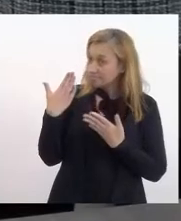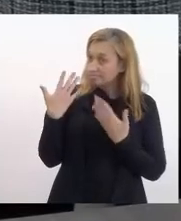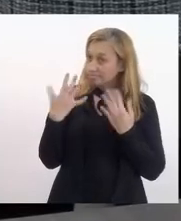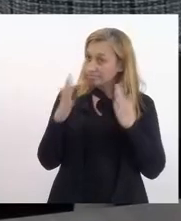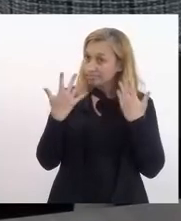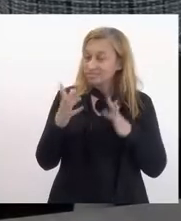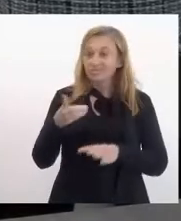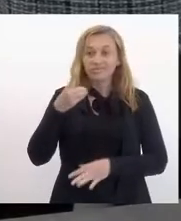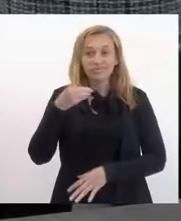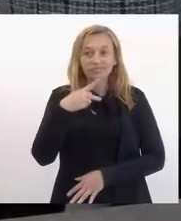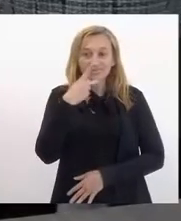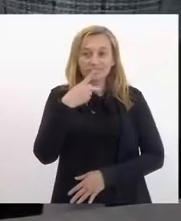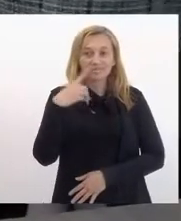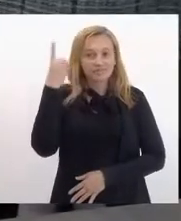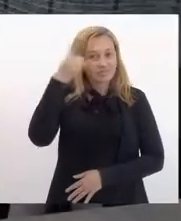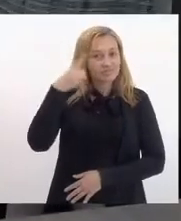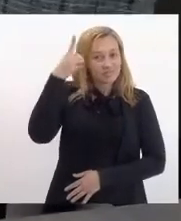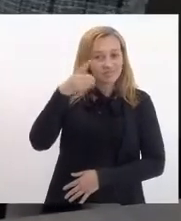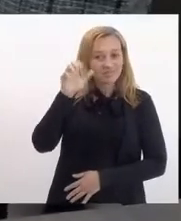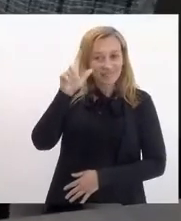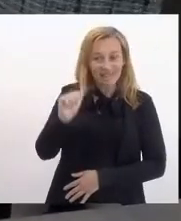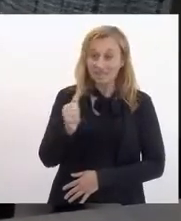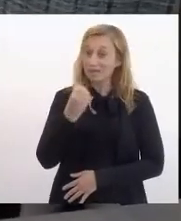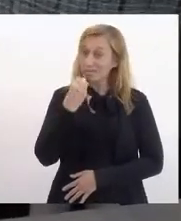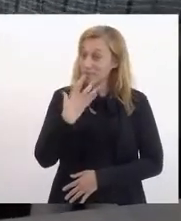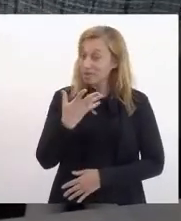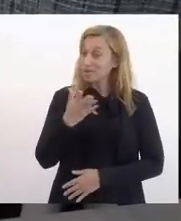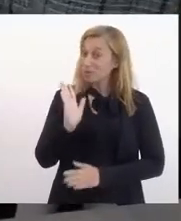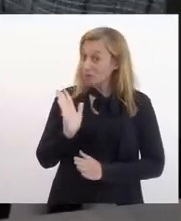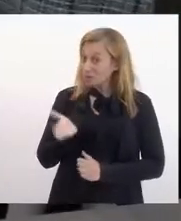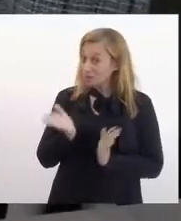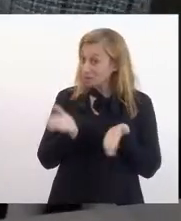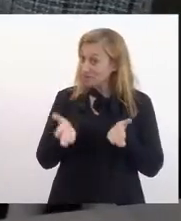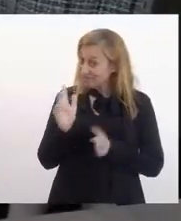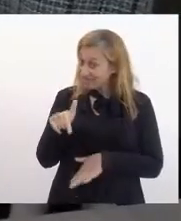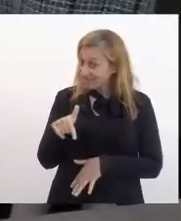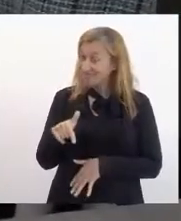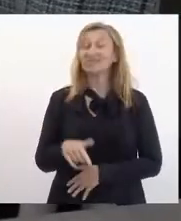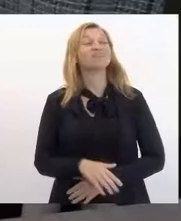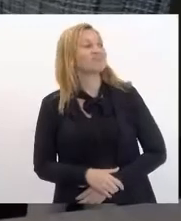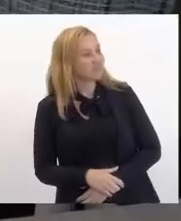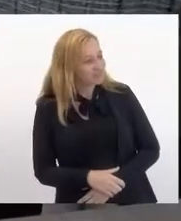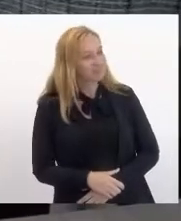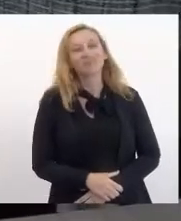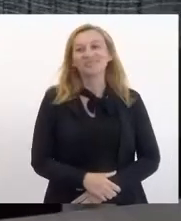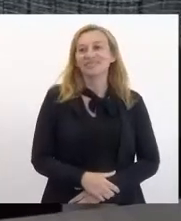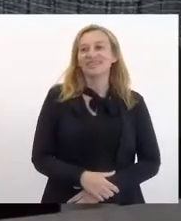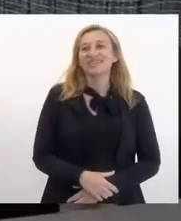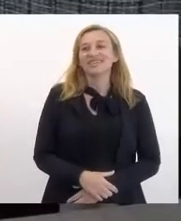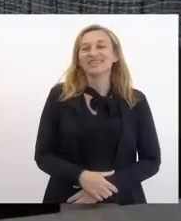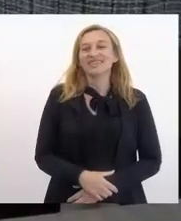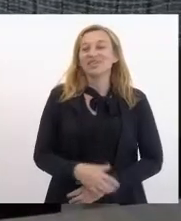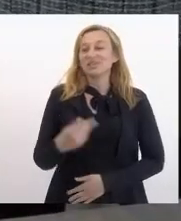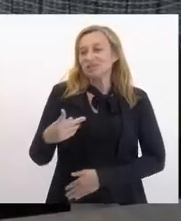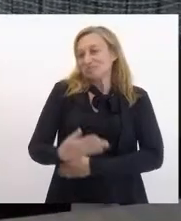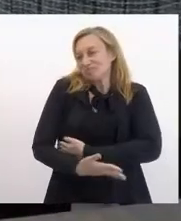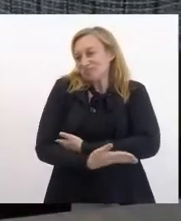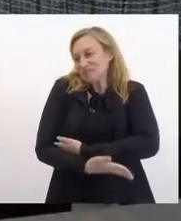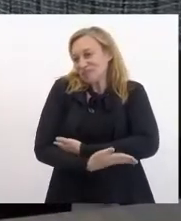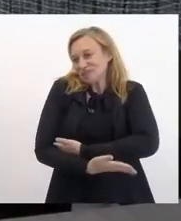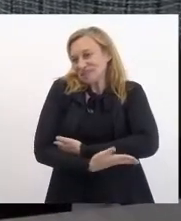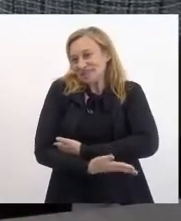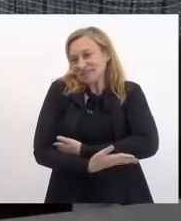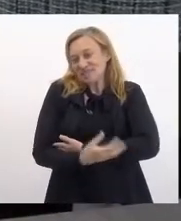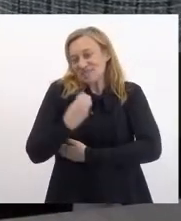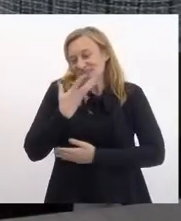presidente da Comissão Teórica, que ela está muito bem acompanhada hoje, né, deputada Lana? Muito bem, com a sua bebê.